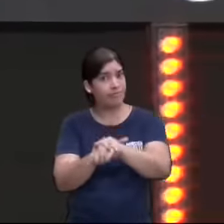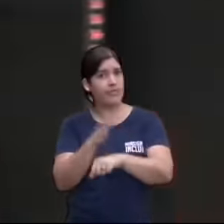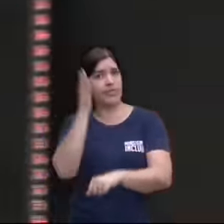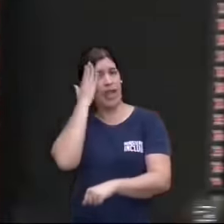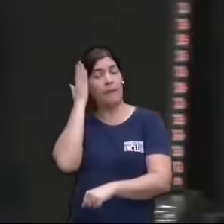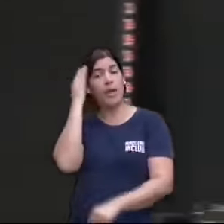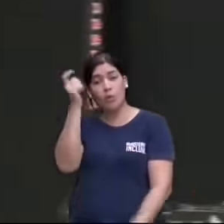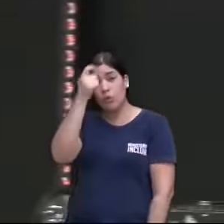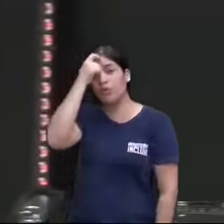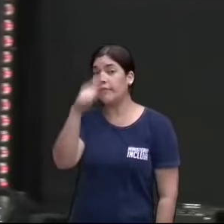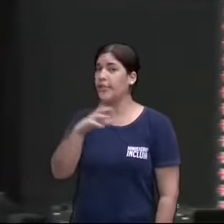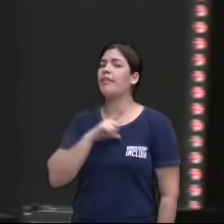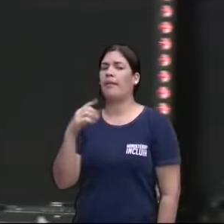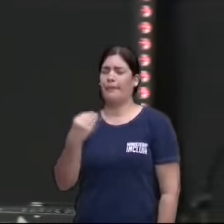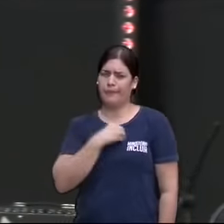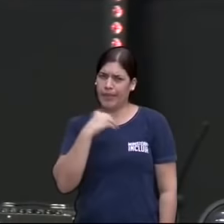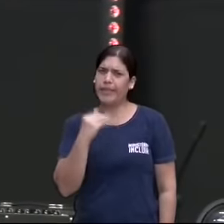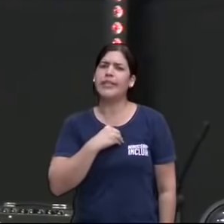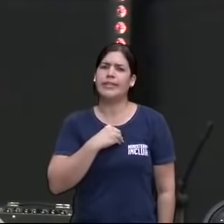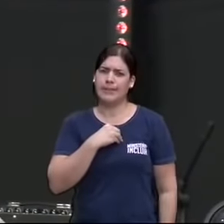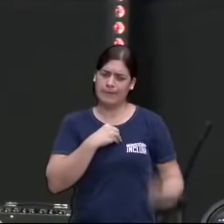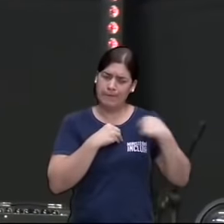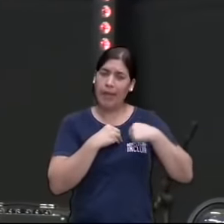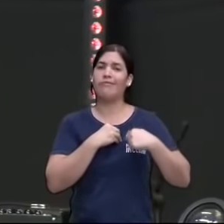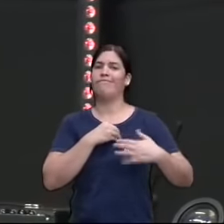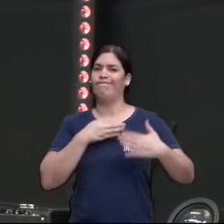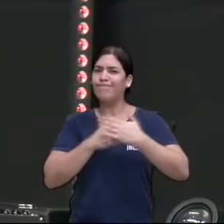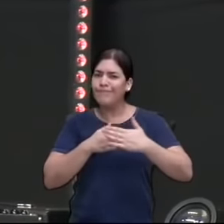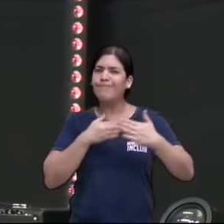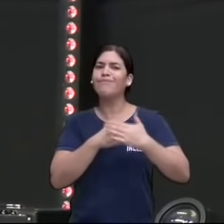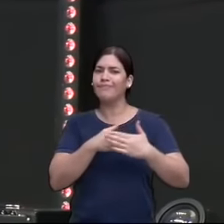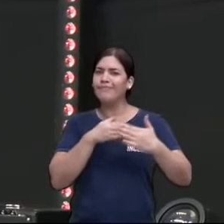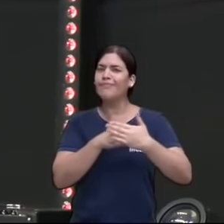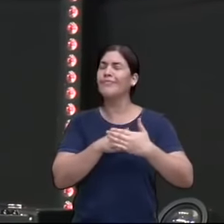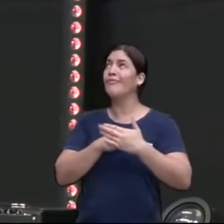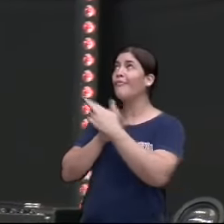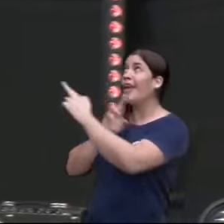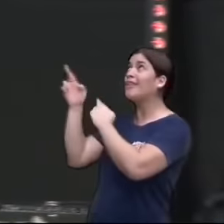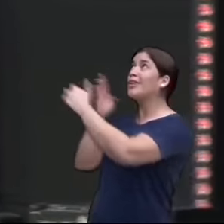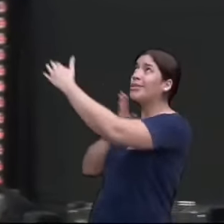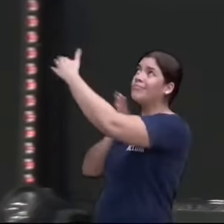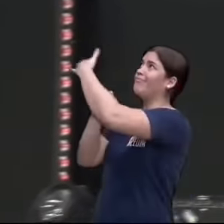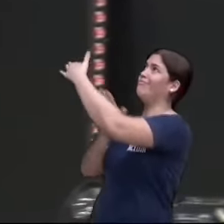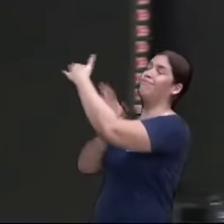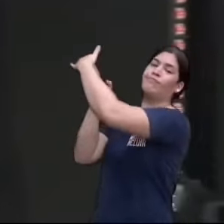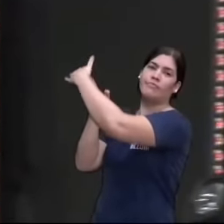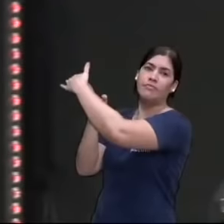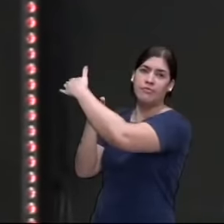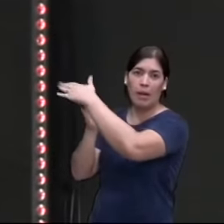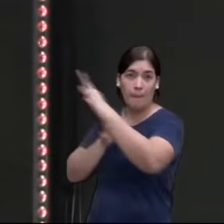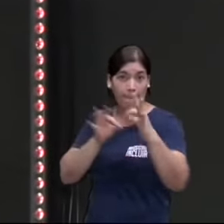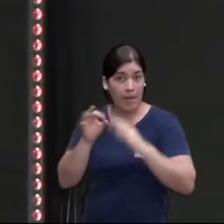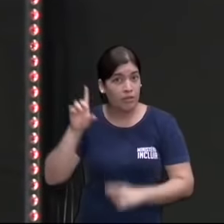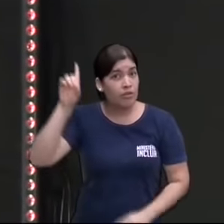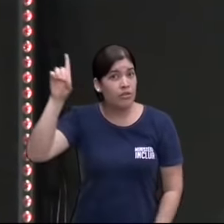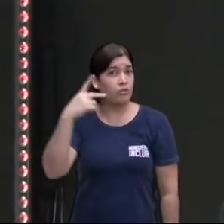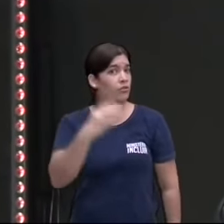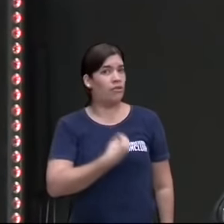o pecado, ele é um obstáculo à sua relação com Deus. E o plano de Deus na sua vida não